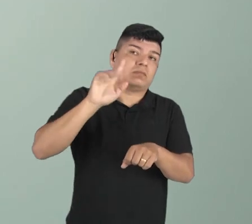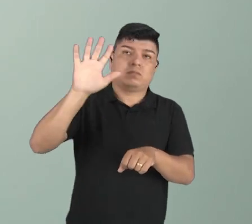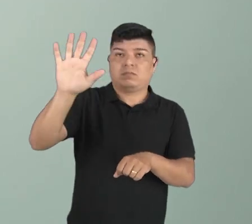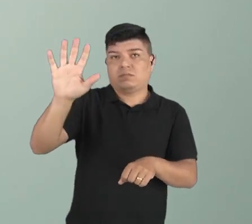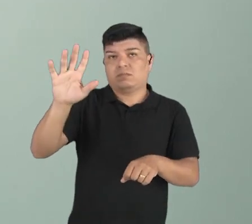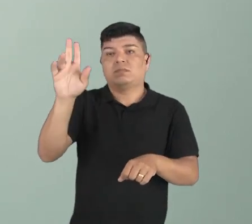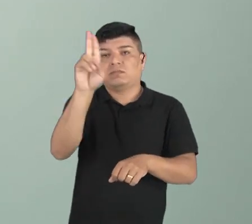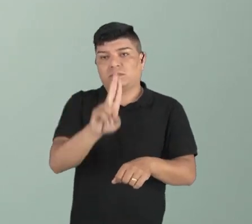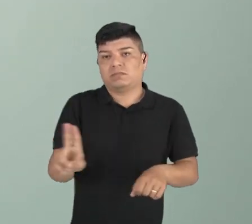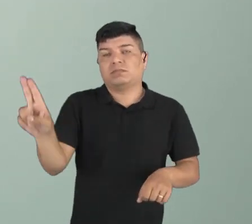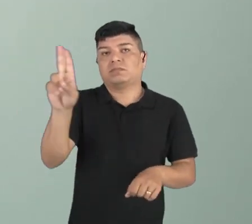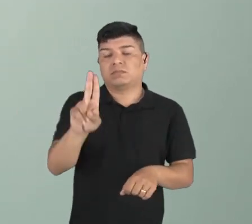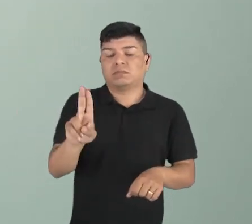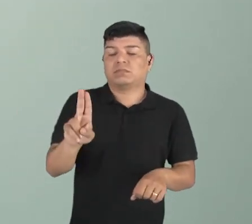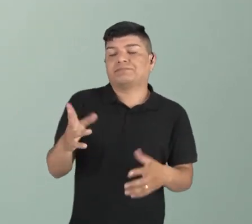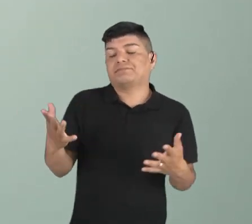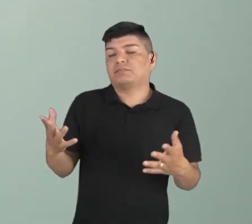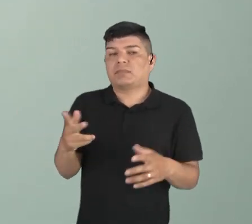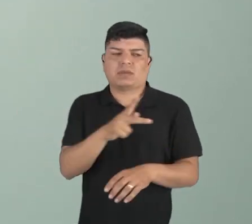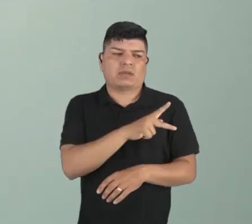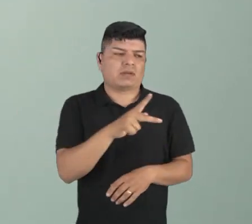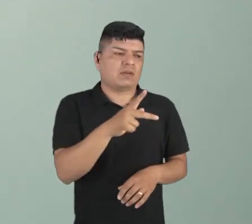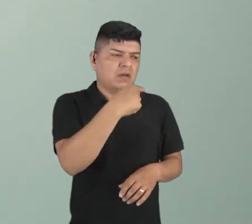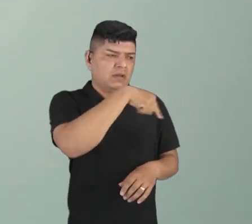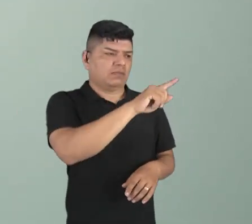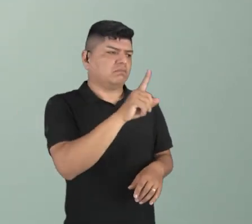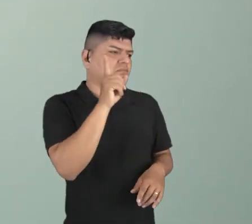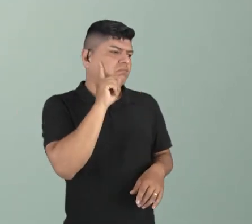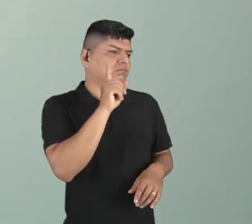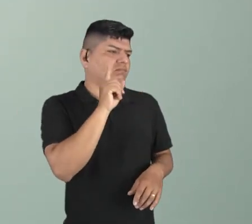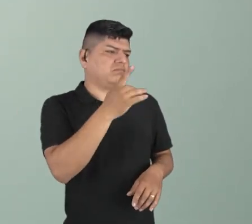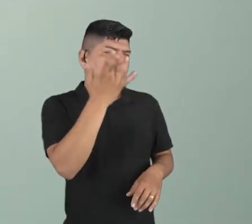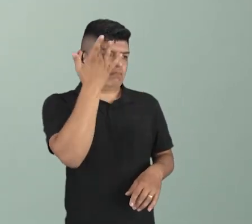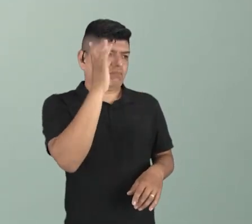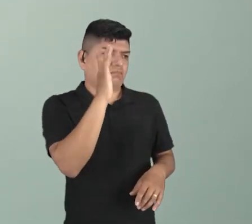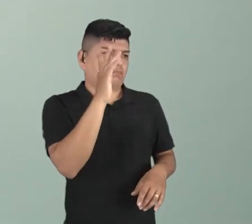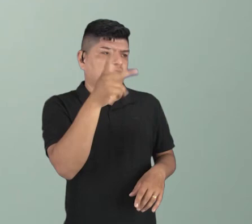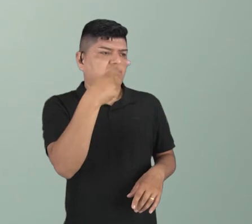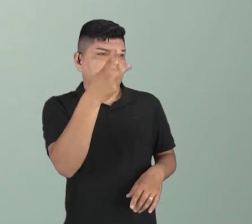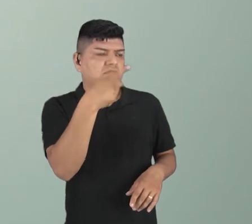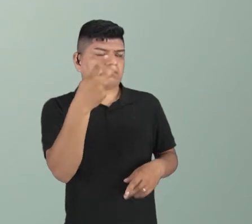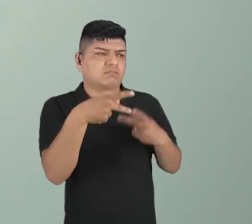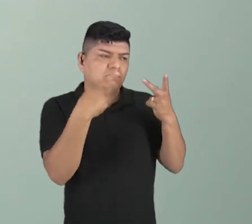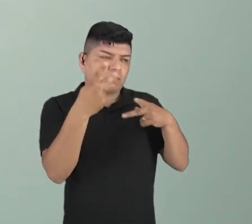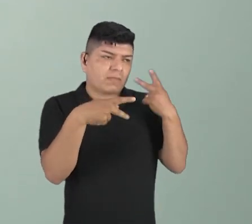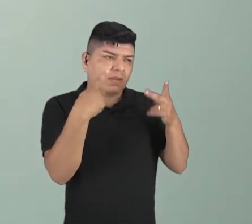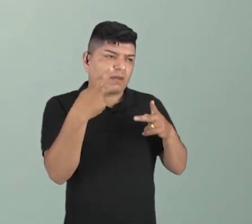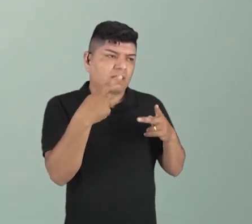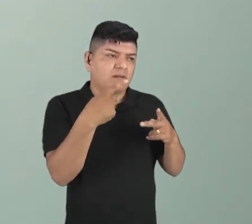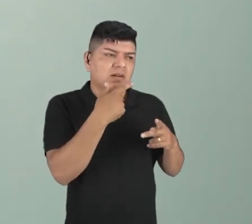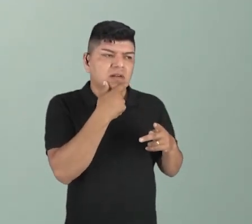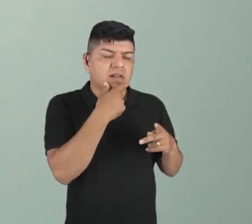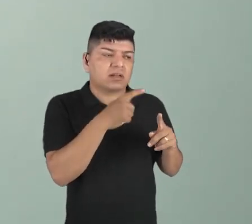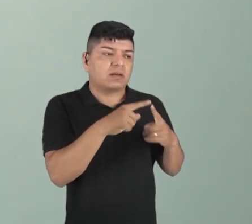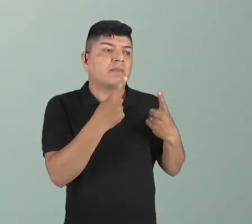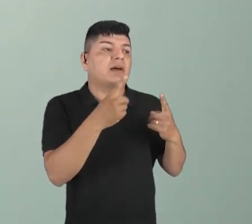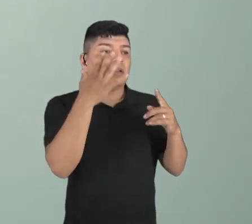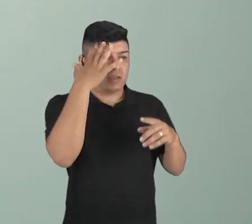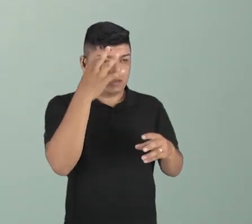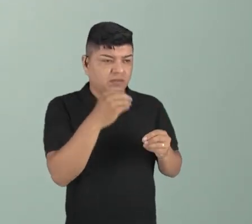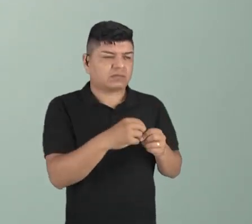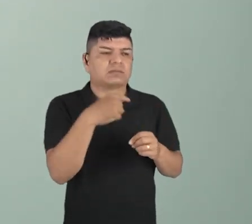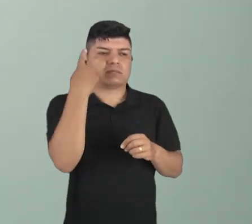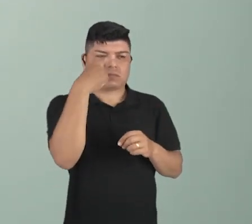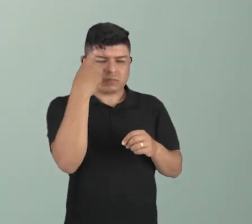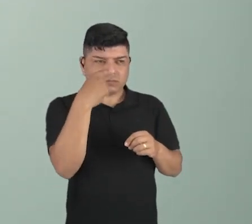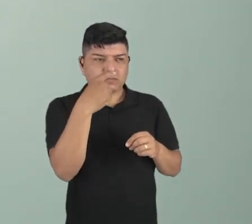Unidos, tá? Ah, professor, eu não vou aos Estados Unidos porque eu não sei falar inglês, mas sabe espanhol? Vá que vai dar certo. Por quê?